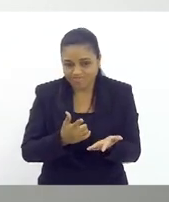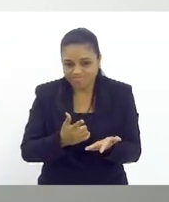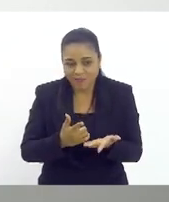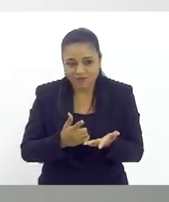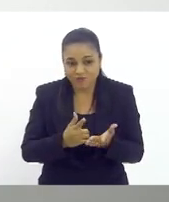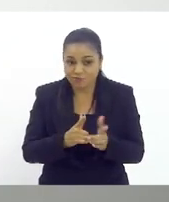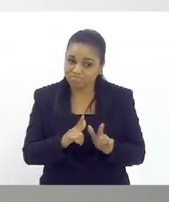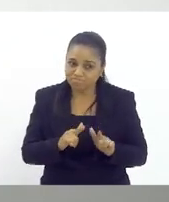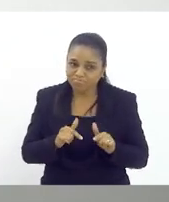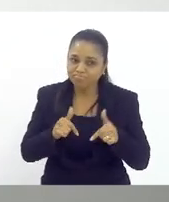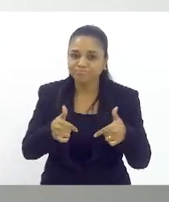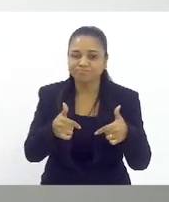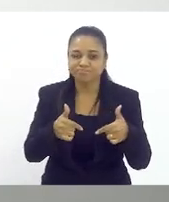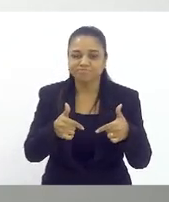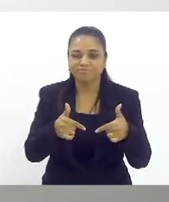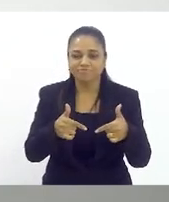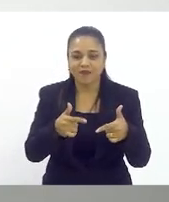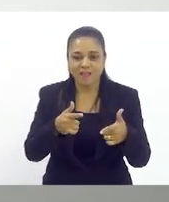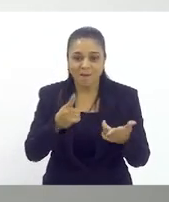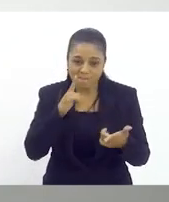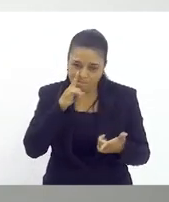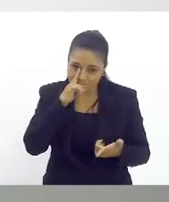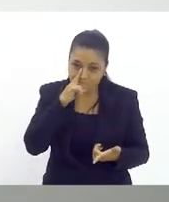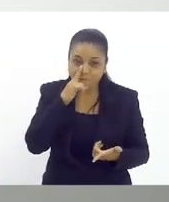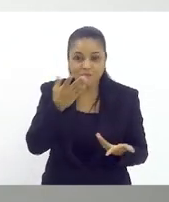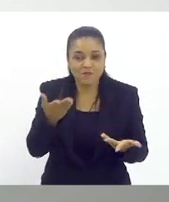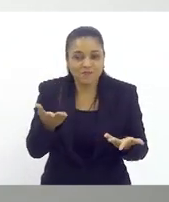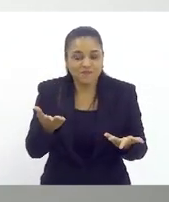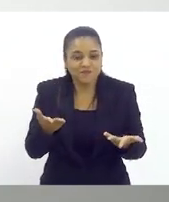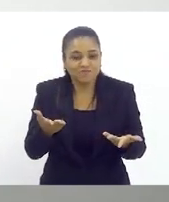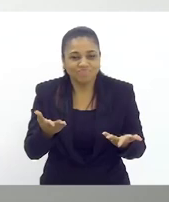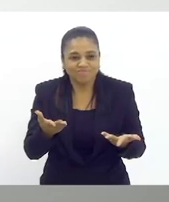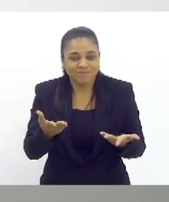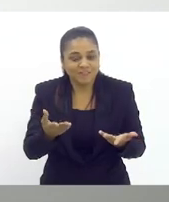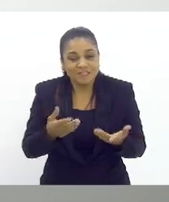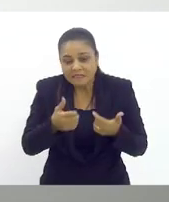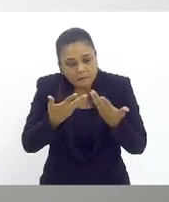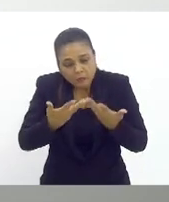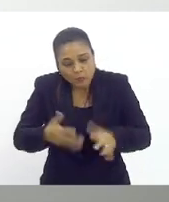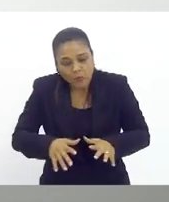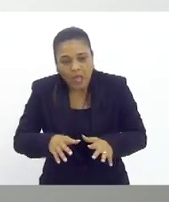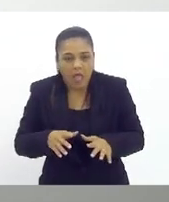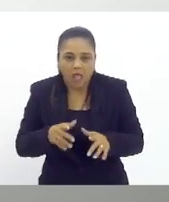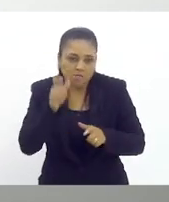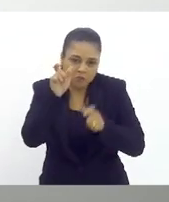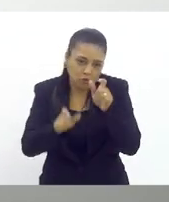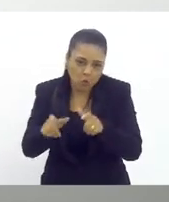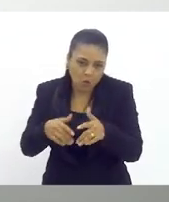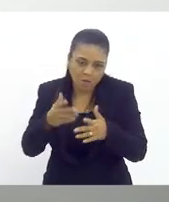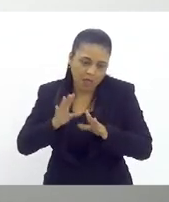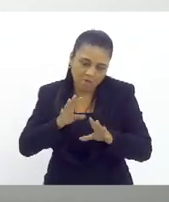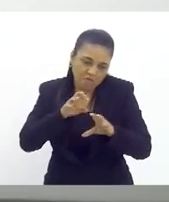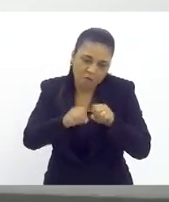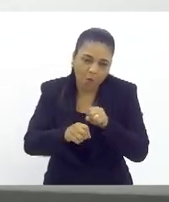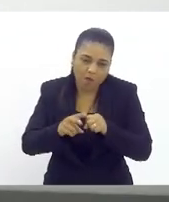É sempre é sempre o risco então não tem ninguém que sinto muito